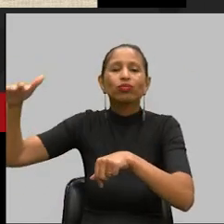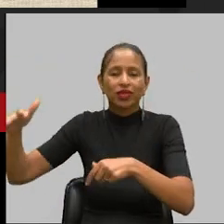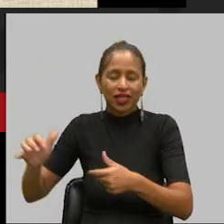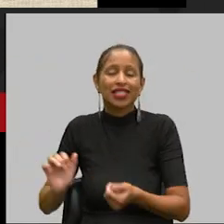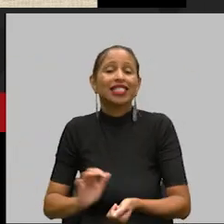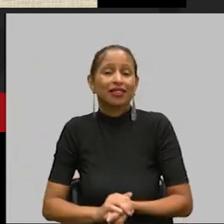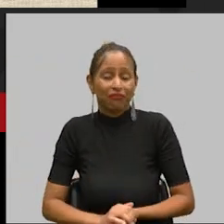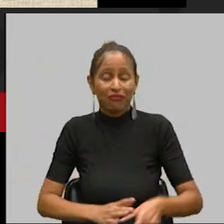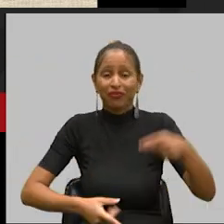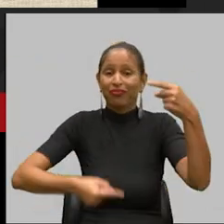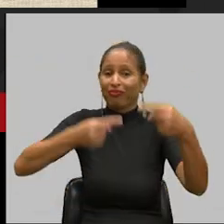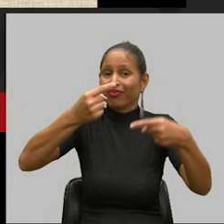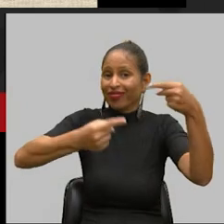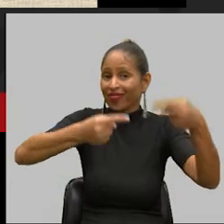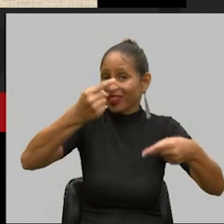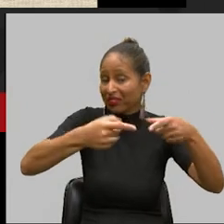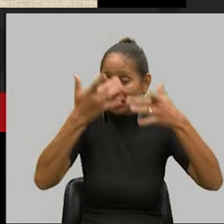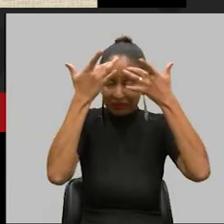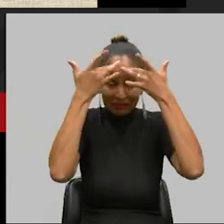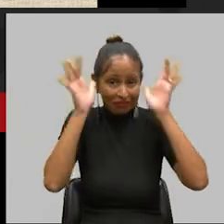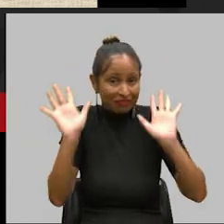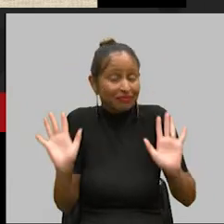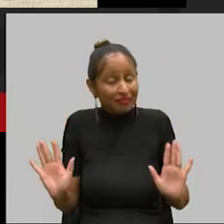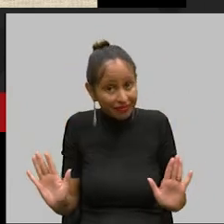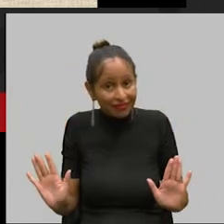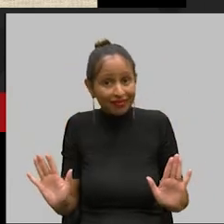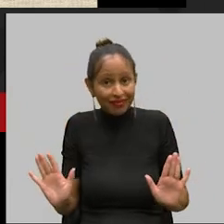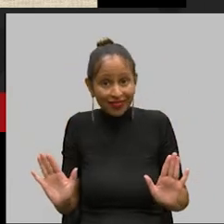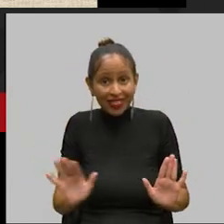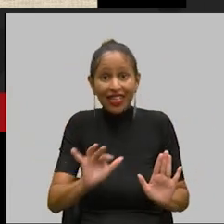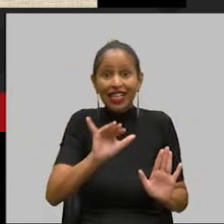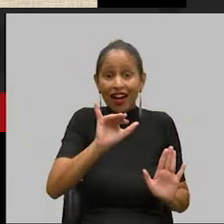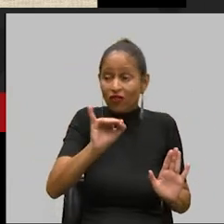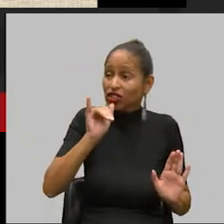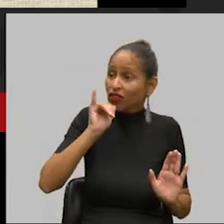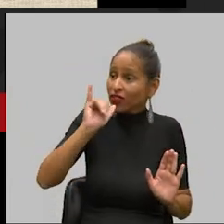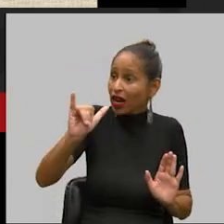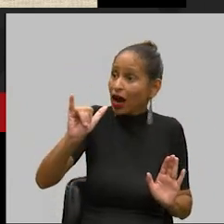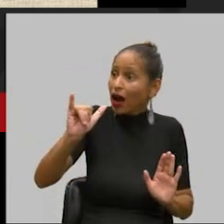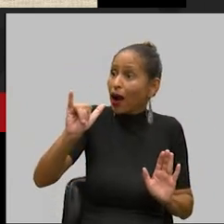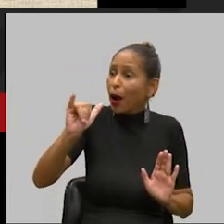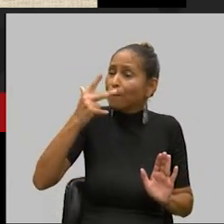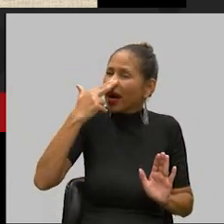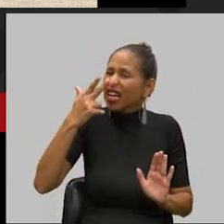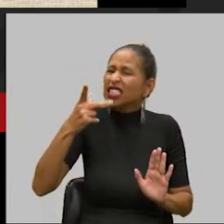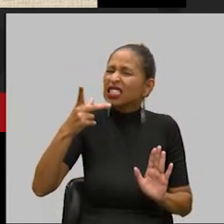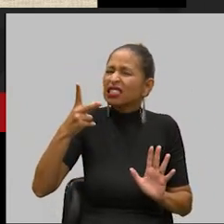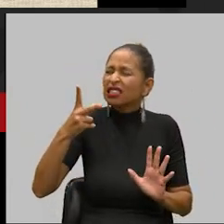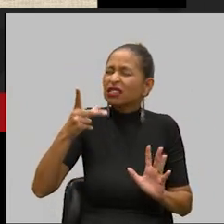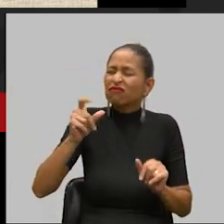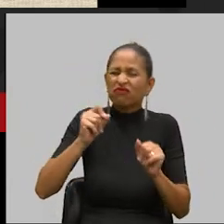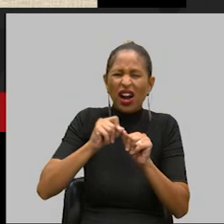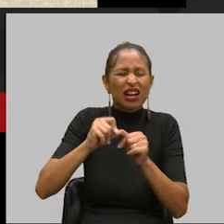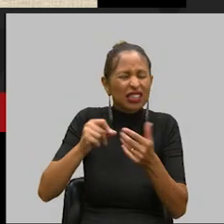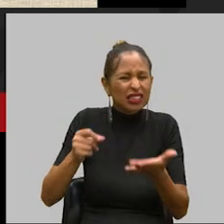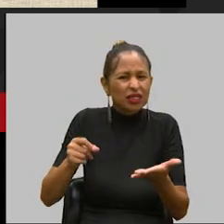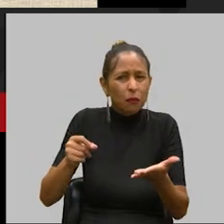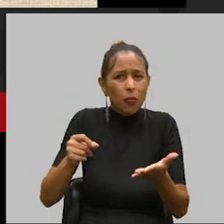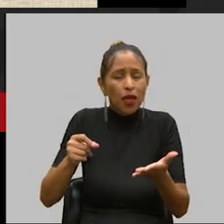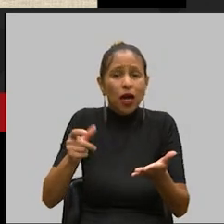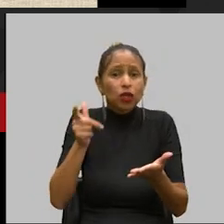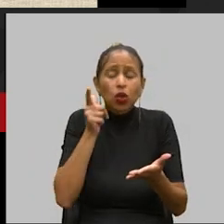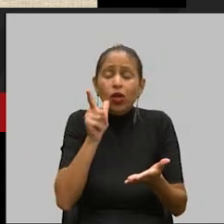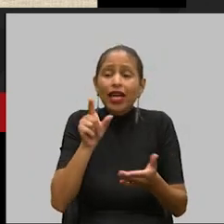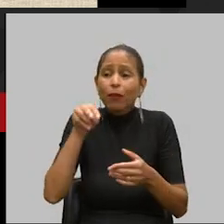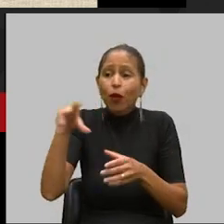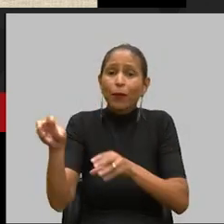da política não sei mas se não for a gente vai dizer para eles que parece intencionalidade porque você não consegue uma